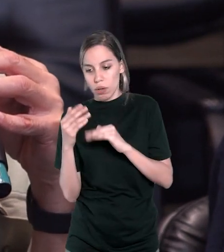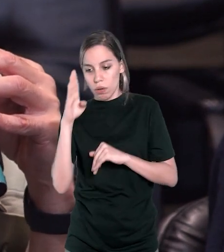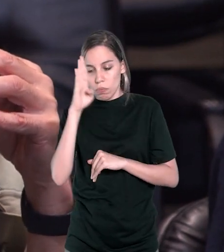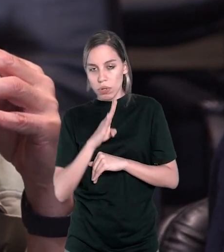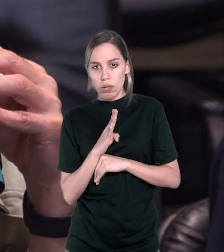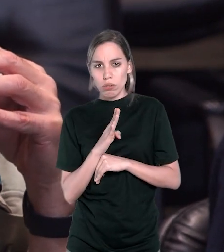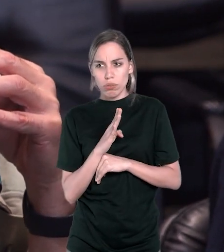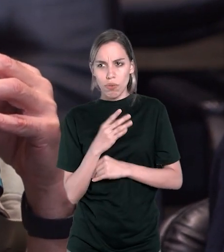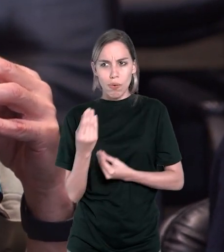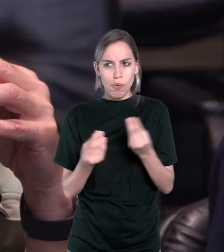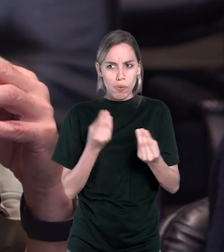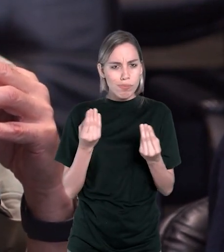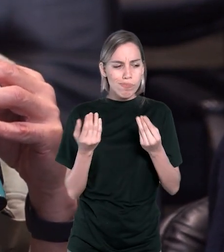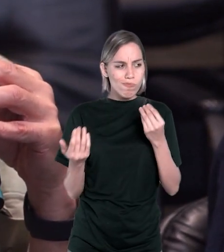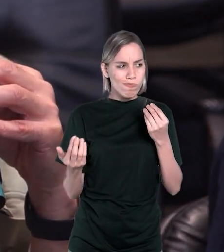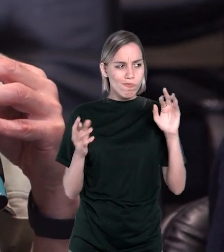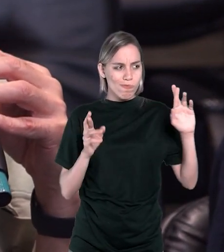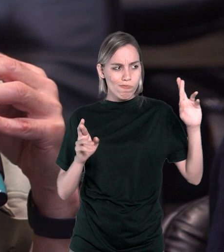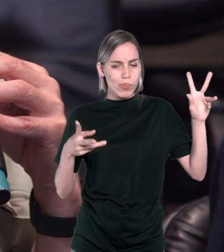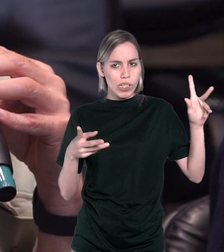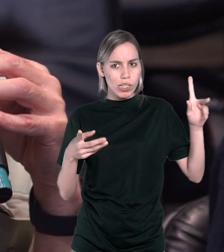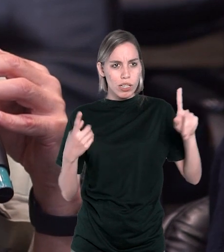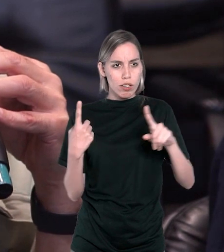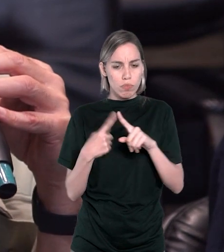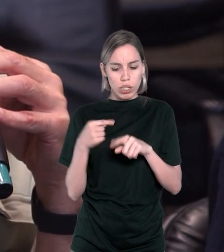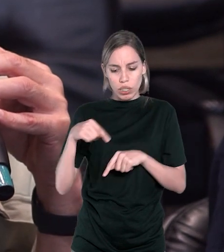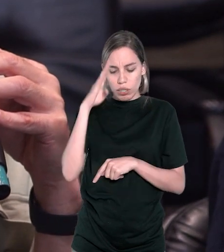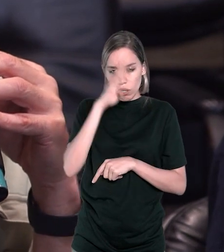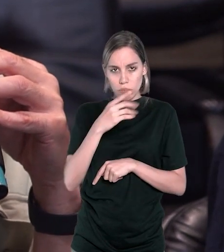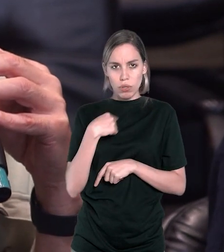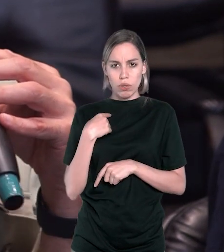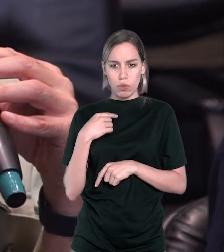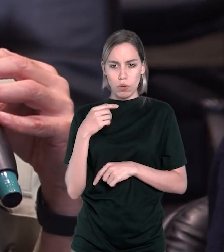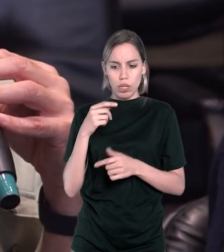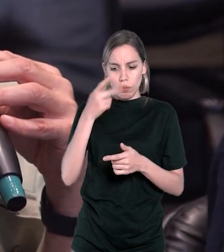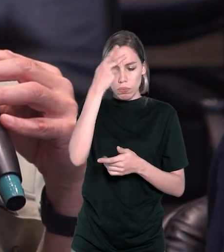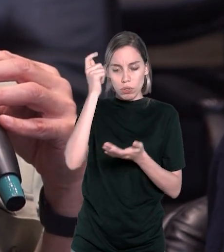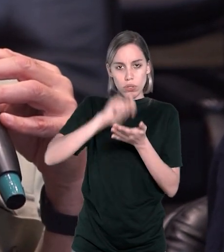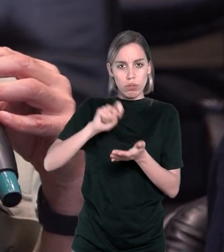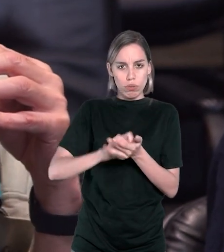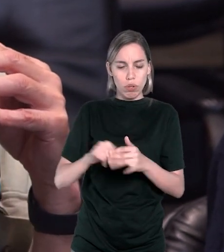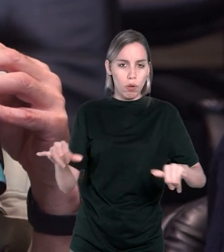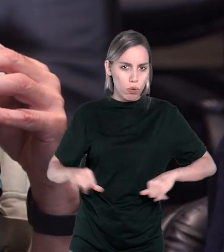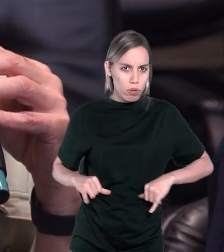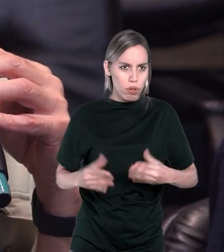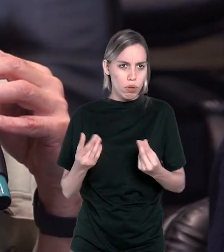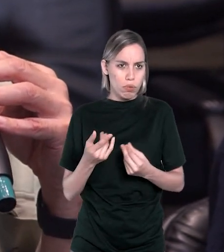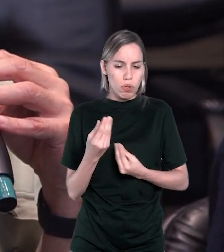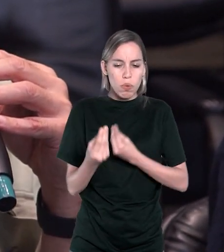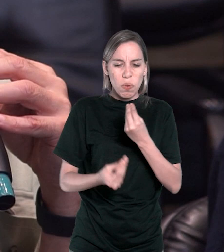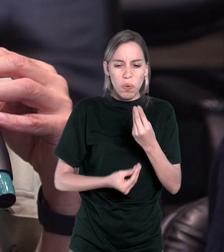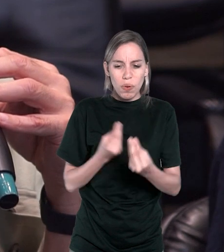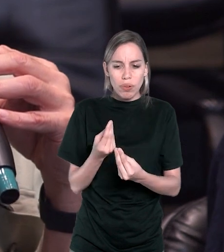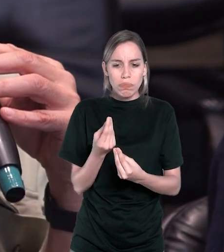tanto, falta muitos caminhos e estruturas para eles poderem, enfim, se colocar aí no mercado. Qual